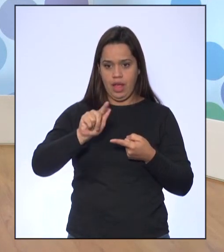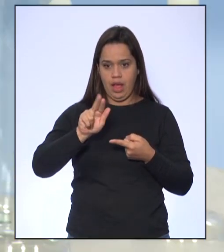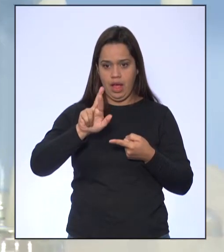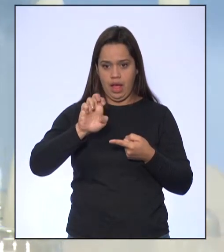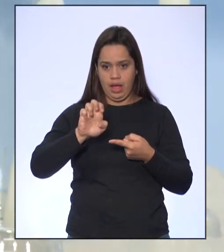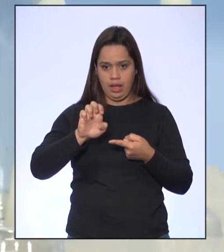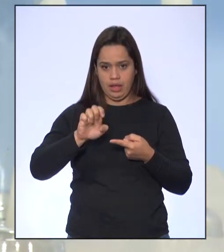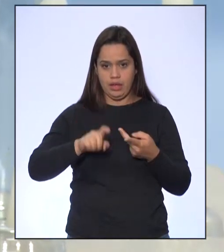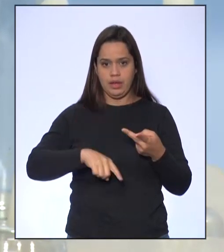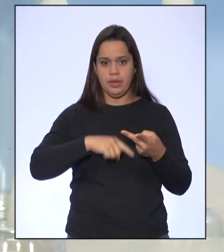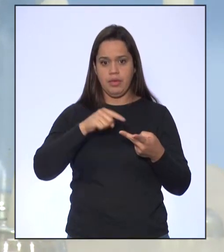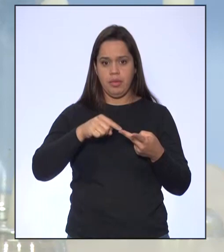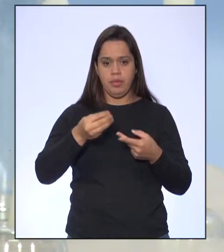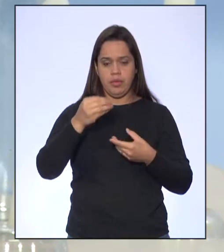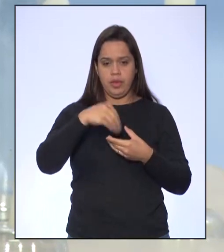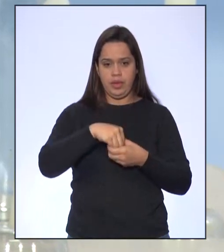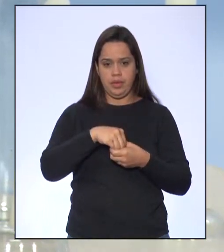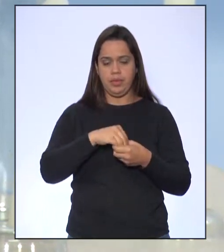vocês.